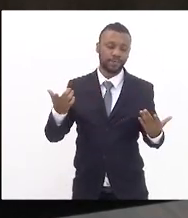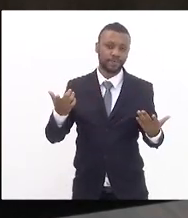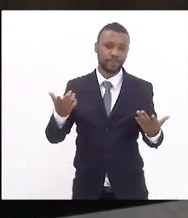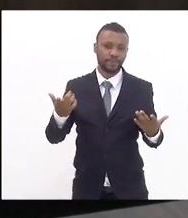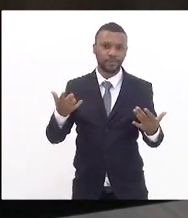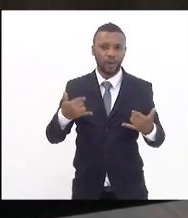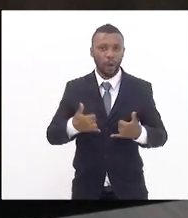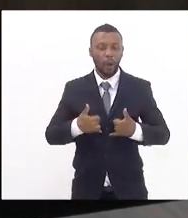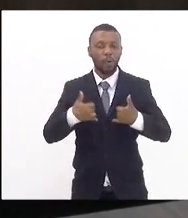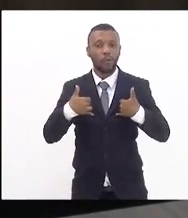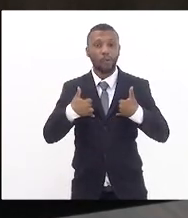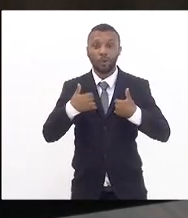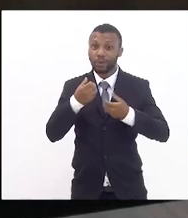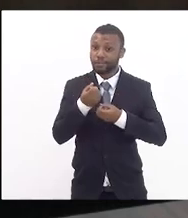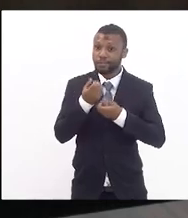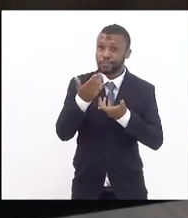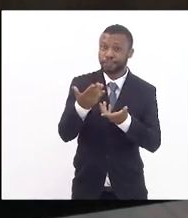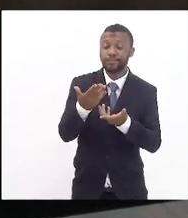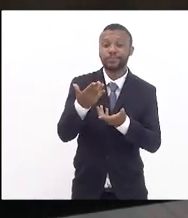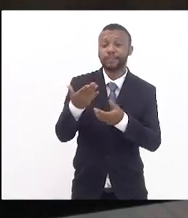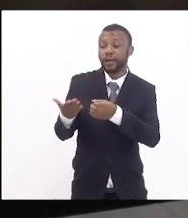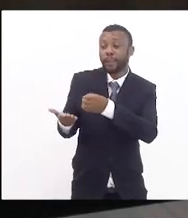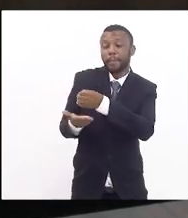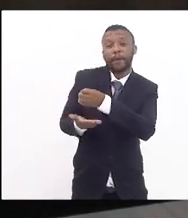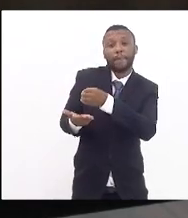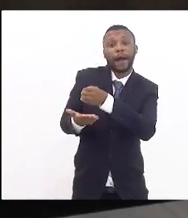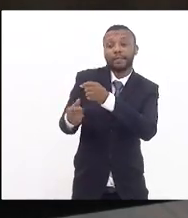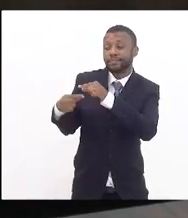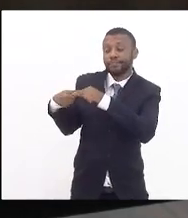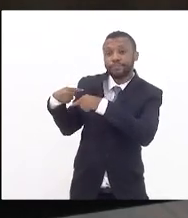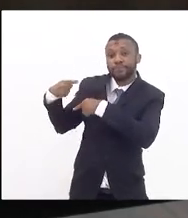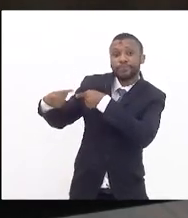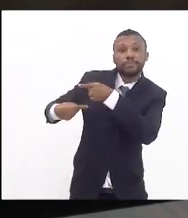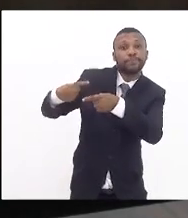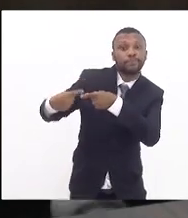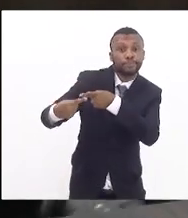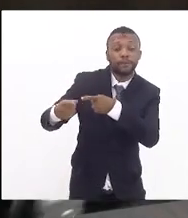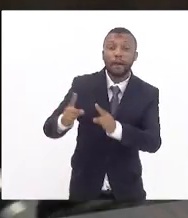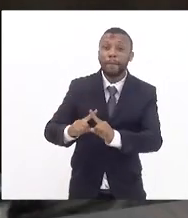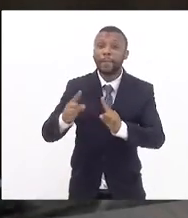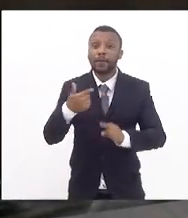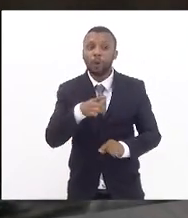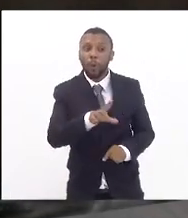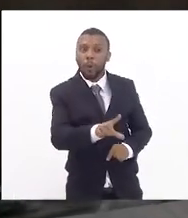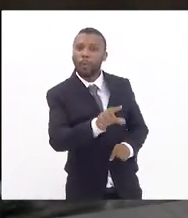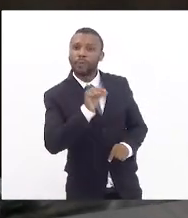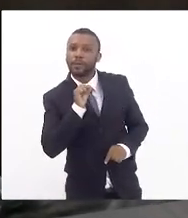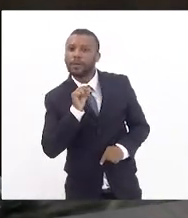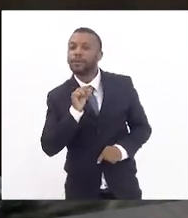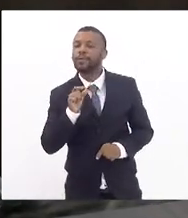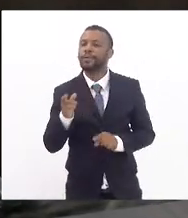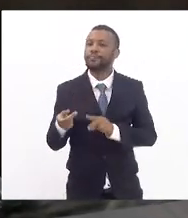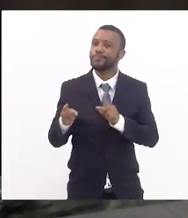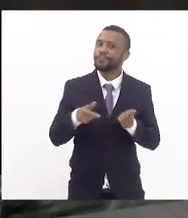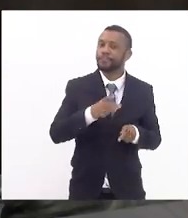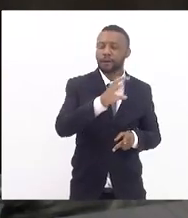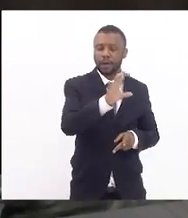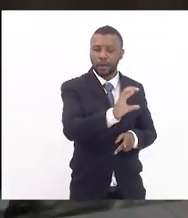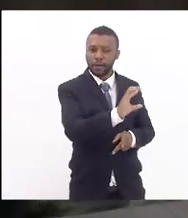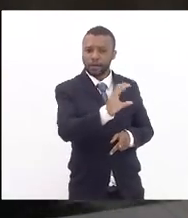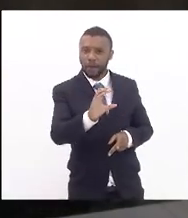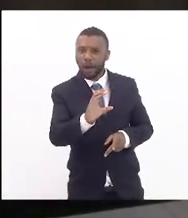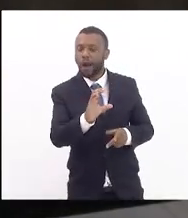Tenho muito orgulho em dizer das raízes. E optei, me tornei católico, minha vida